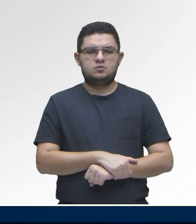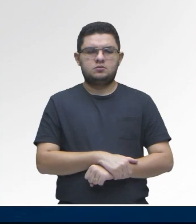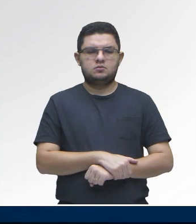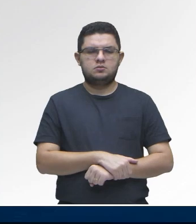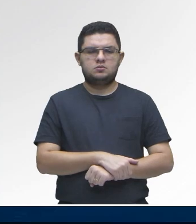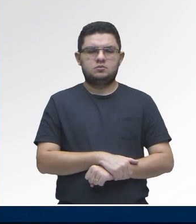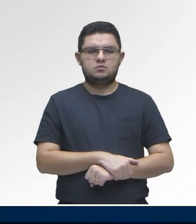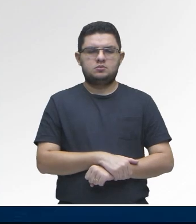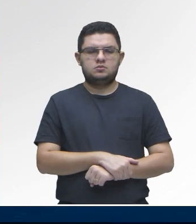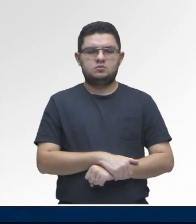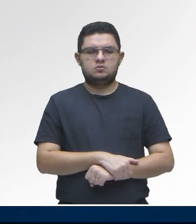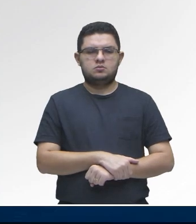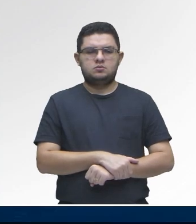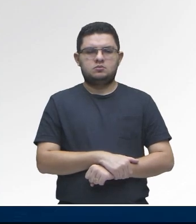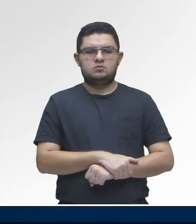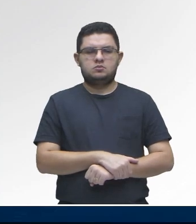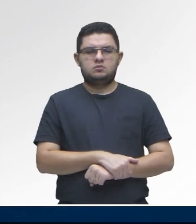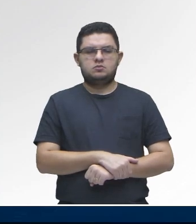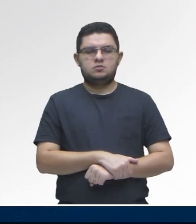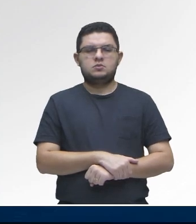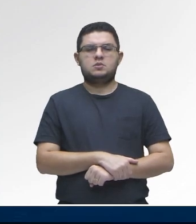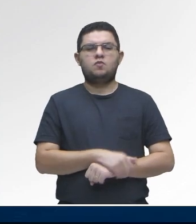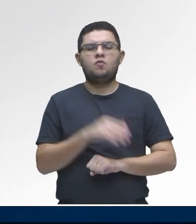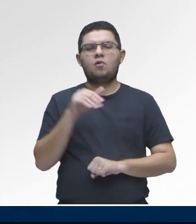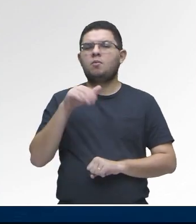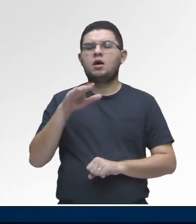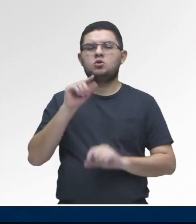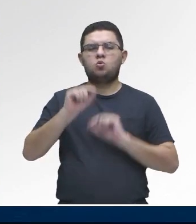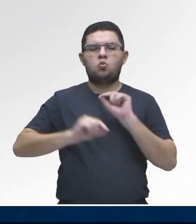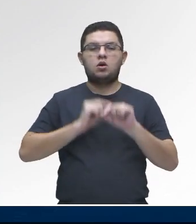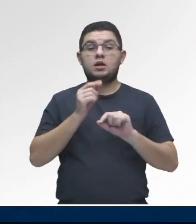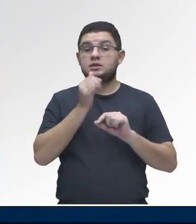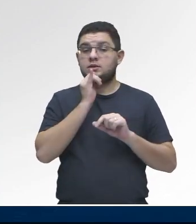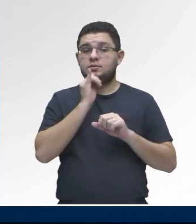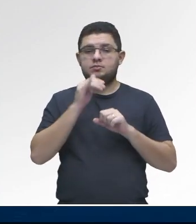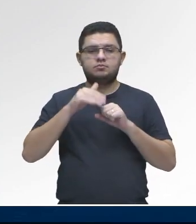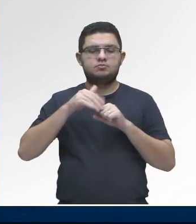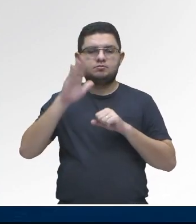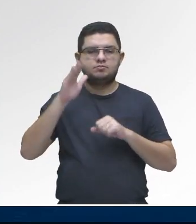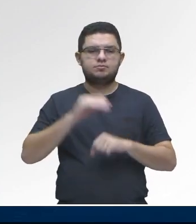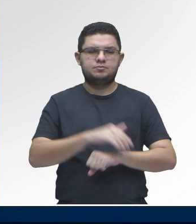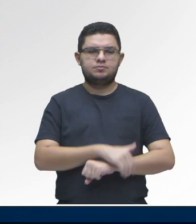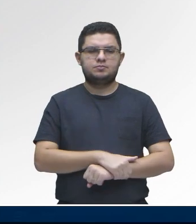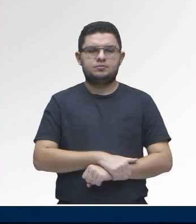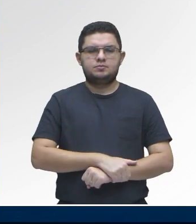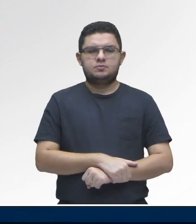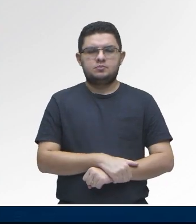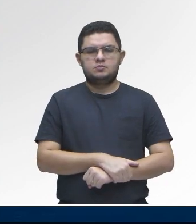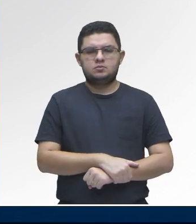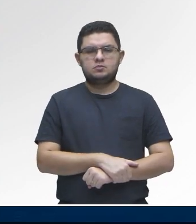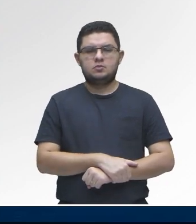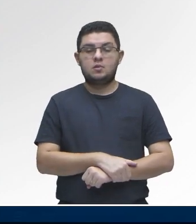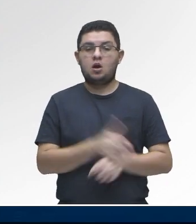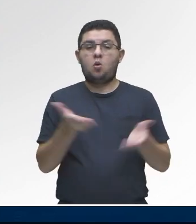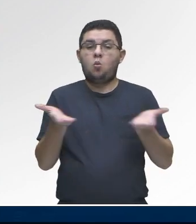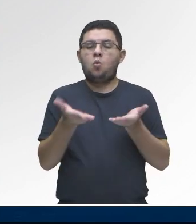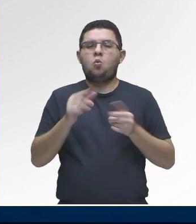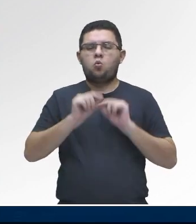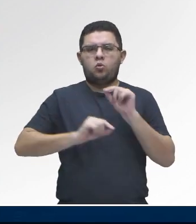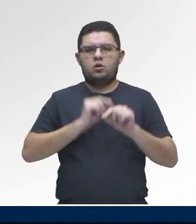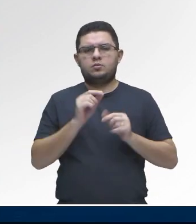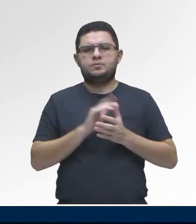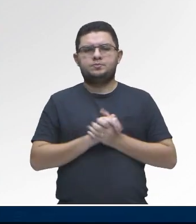Então, vamos trabalhar um pouco mais esses exemplos. Vamos ver agora